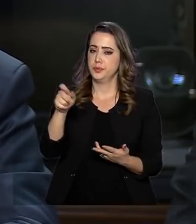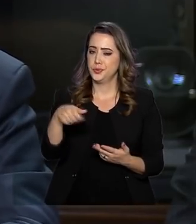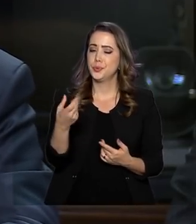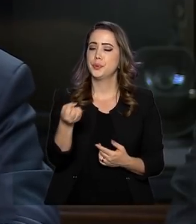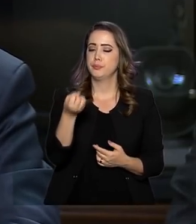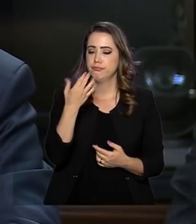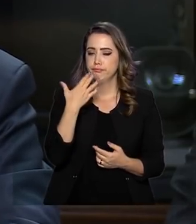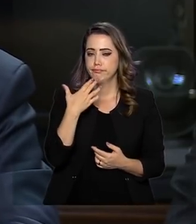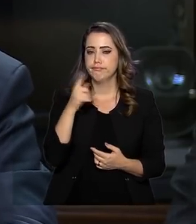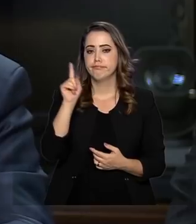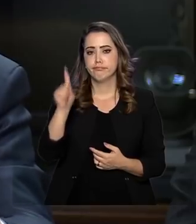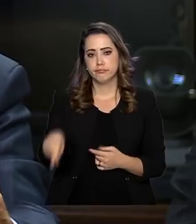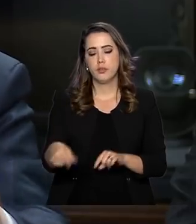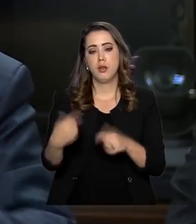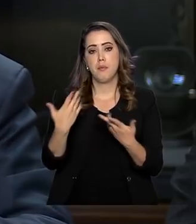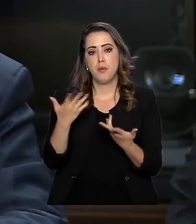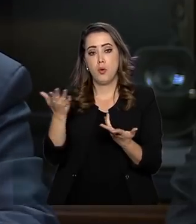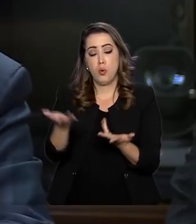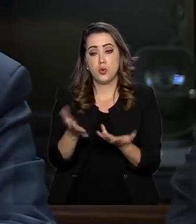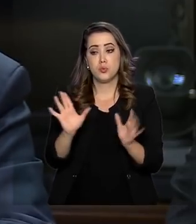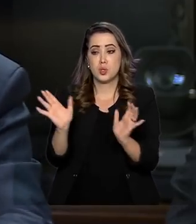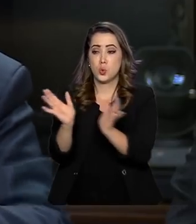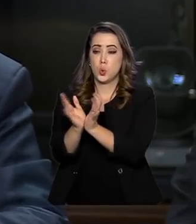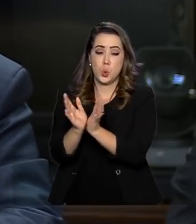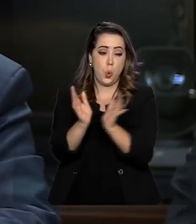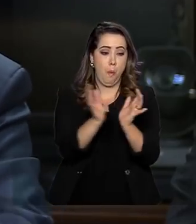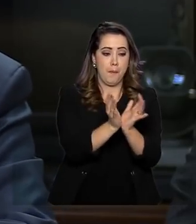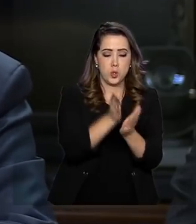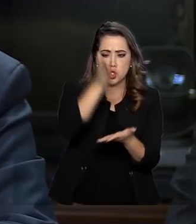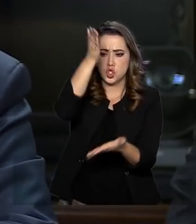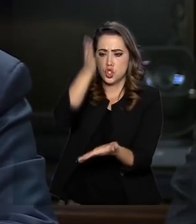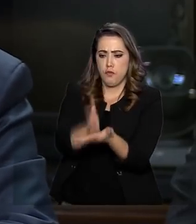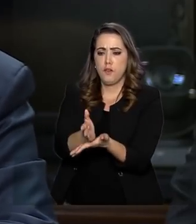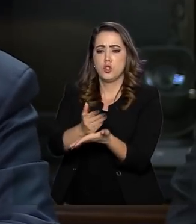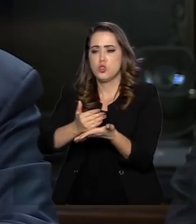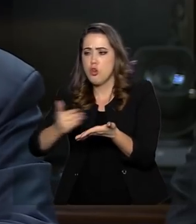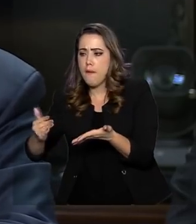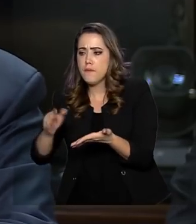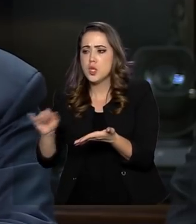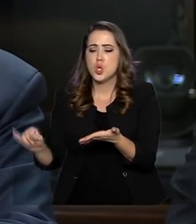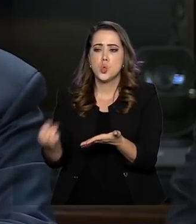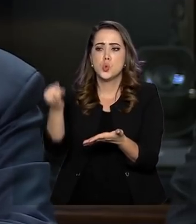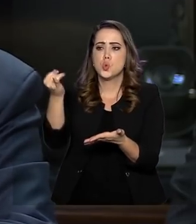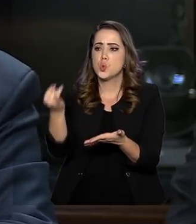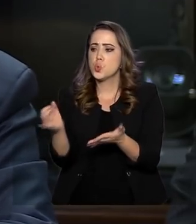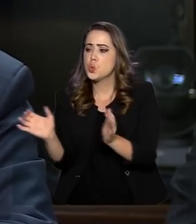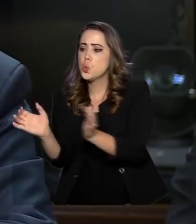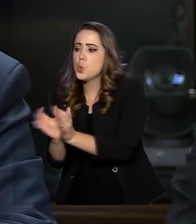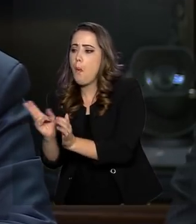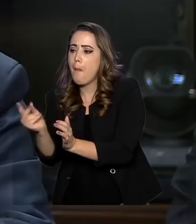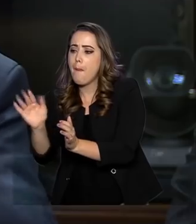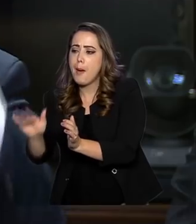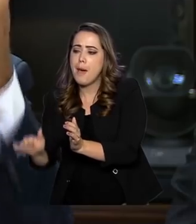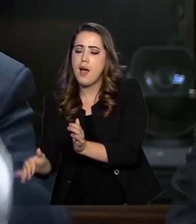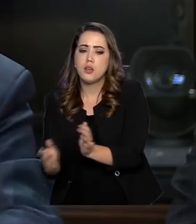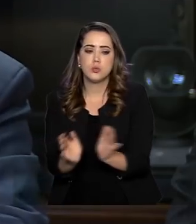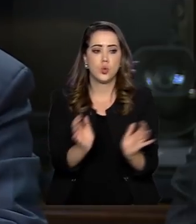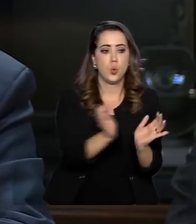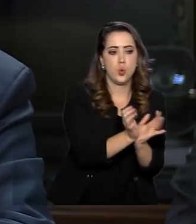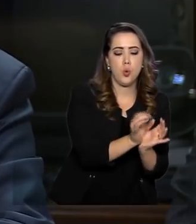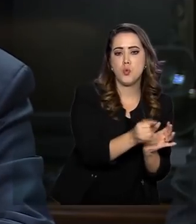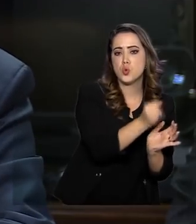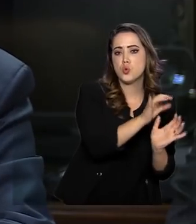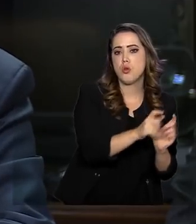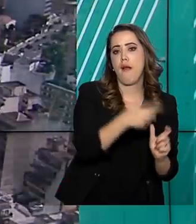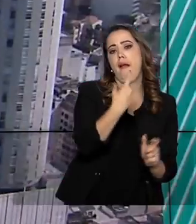beneficia desse mercado segmentado, essa divisão de mercado, onde o juros é muito baixo para alguns e muito caro para o